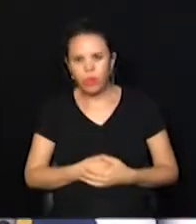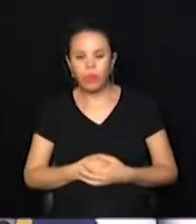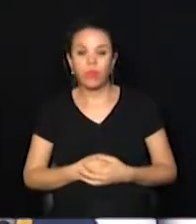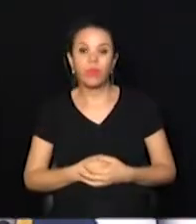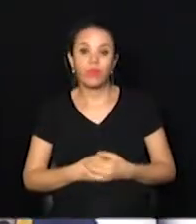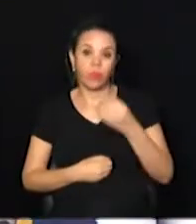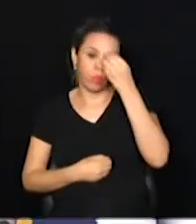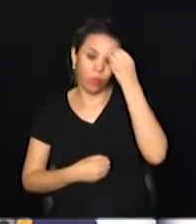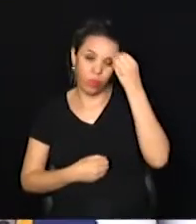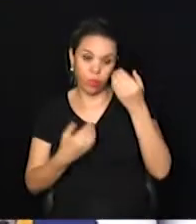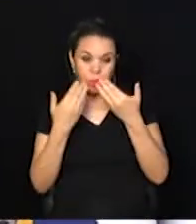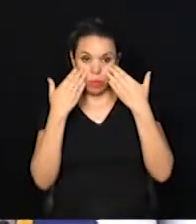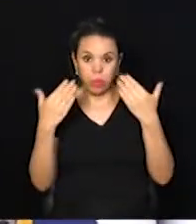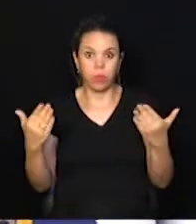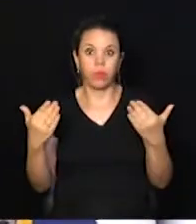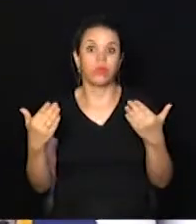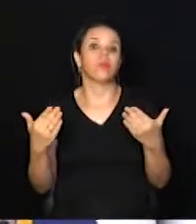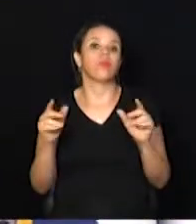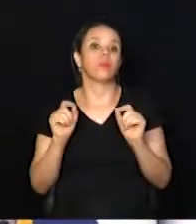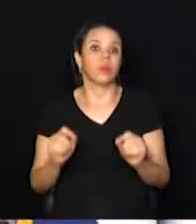Aberto, escancarou.